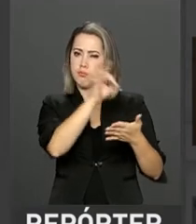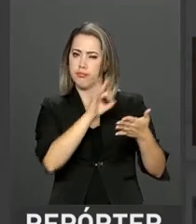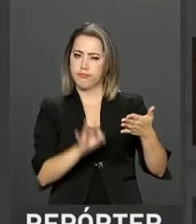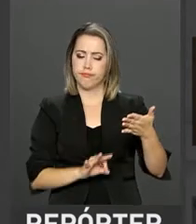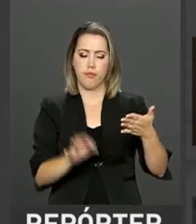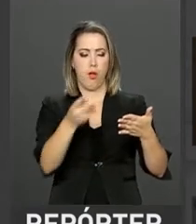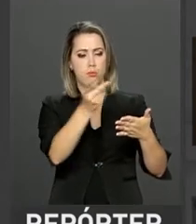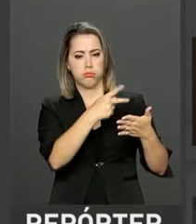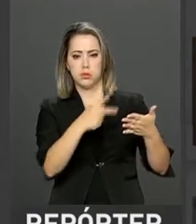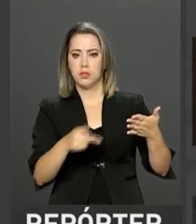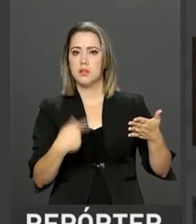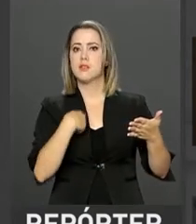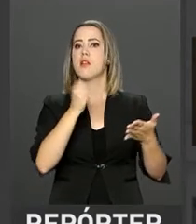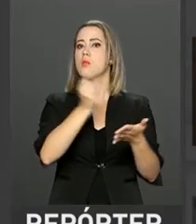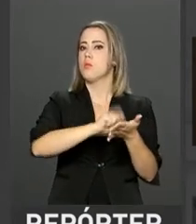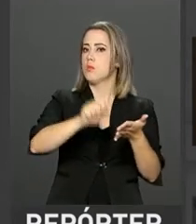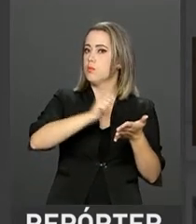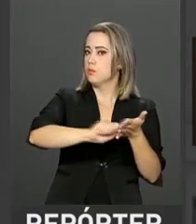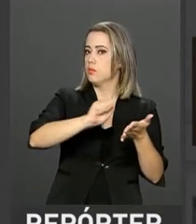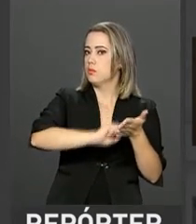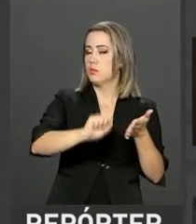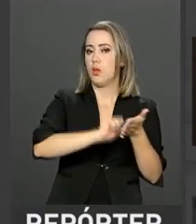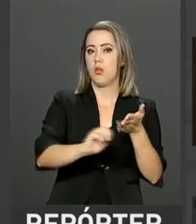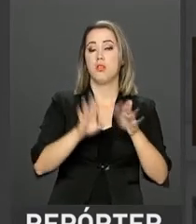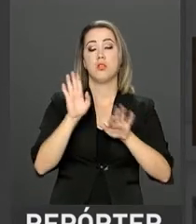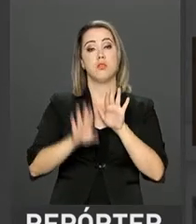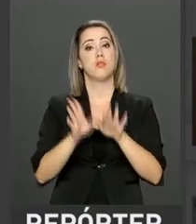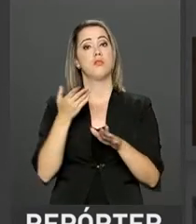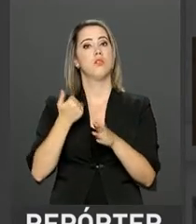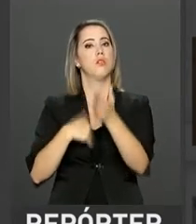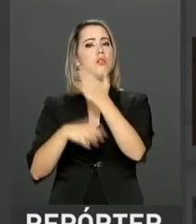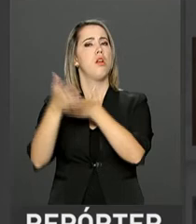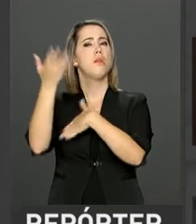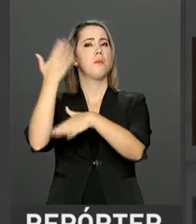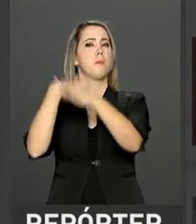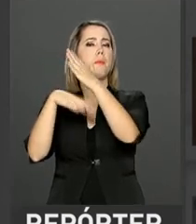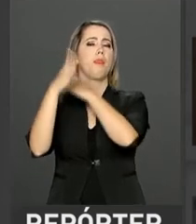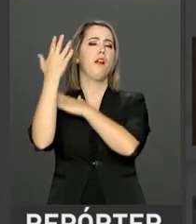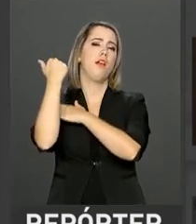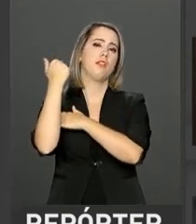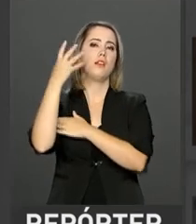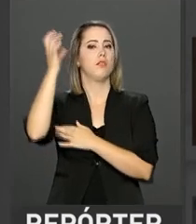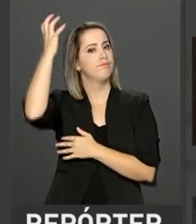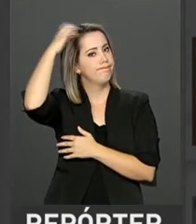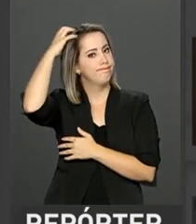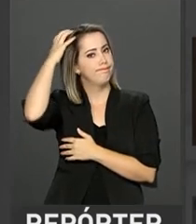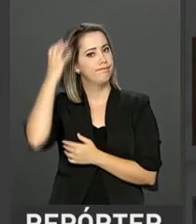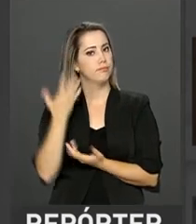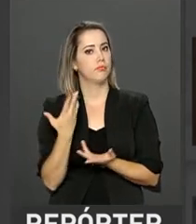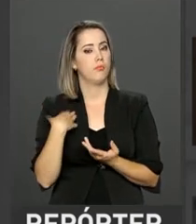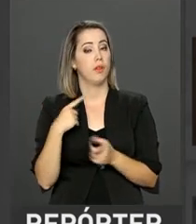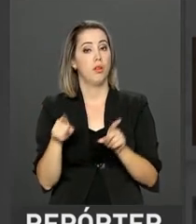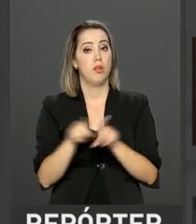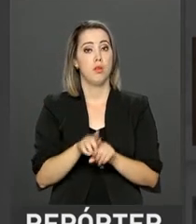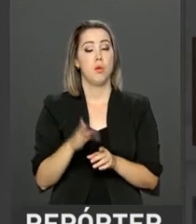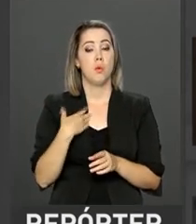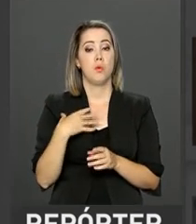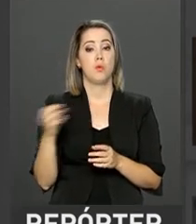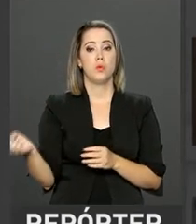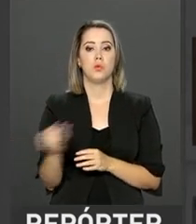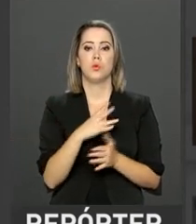e manuscritos alguns que remontam ao período da colonização do país o material sobre